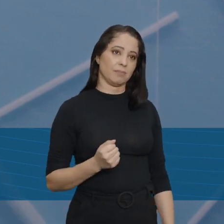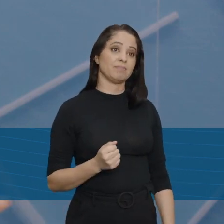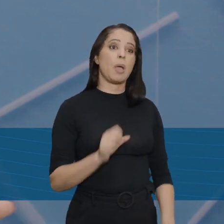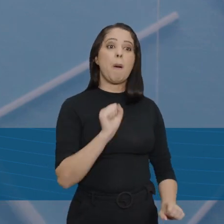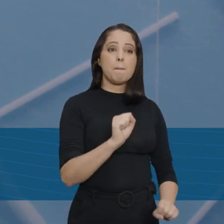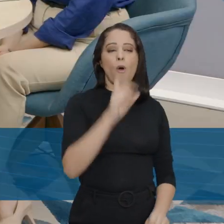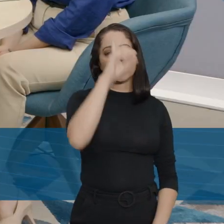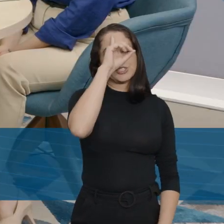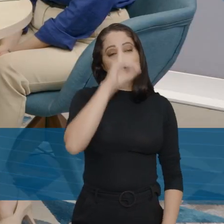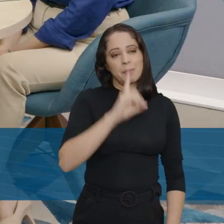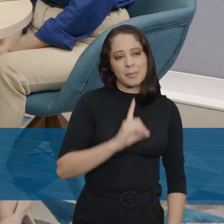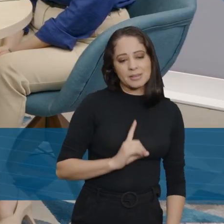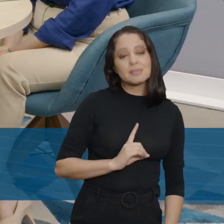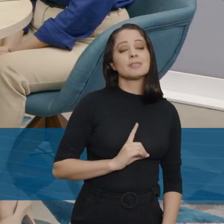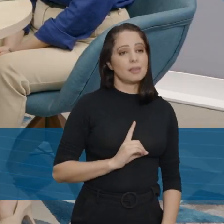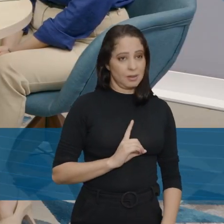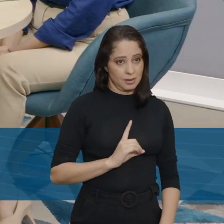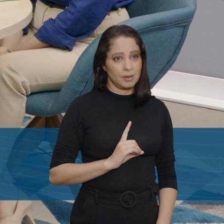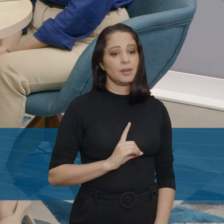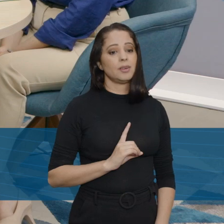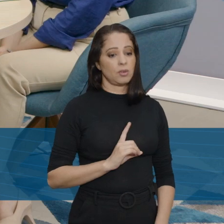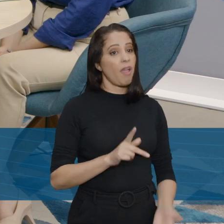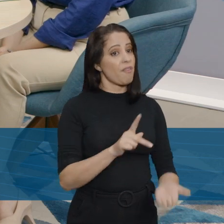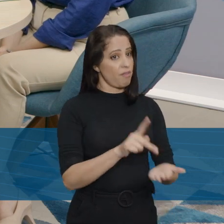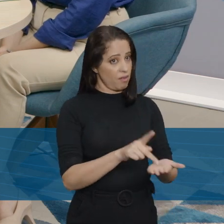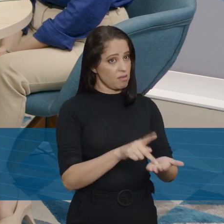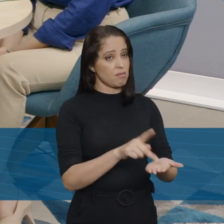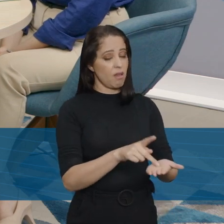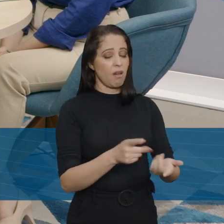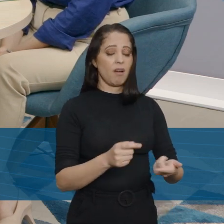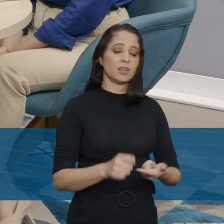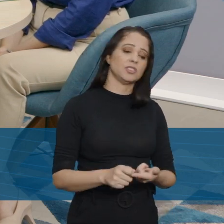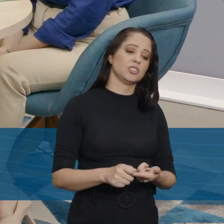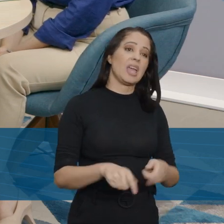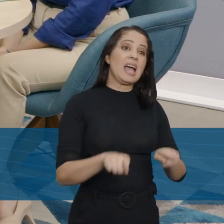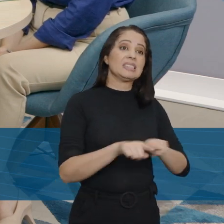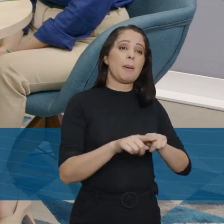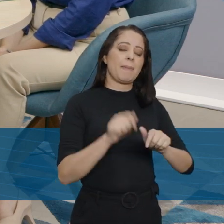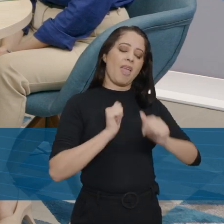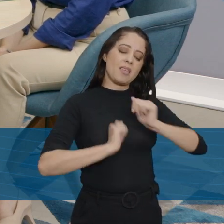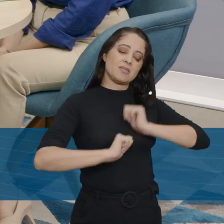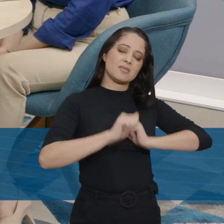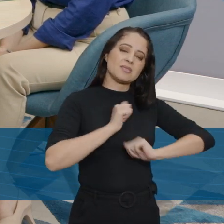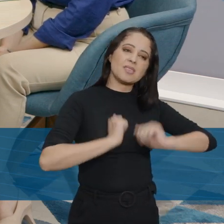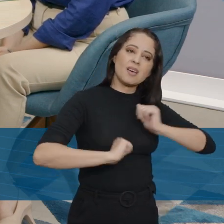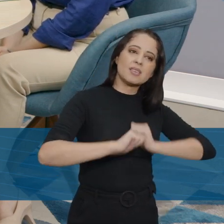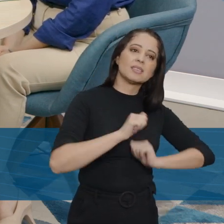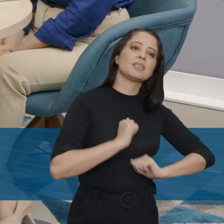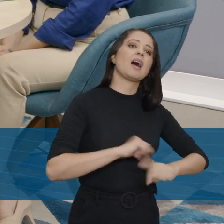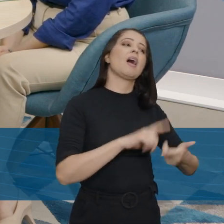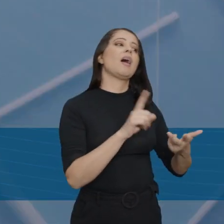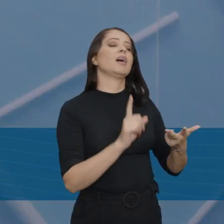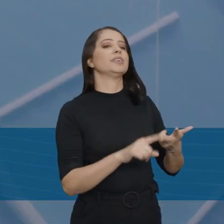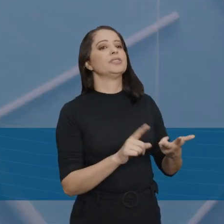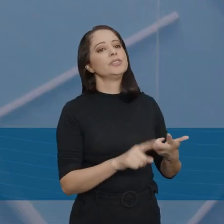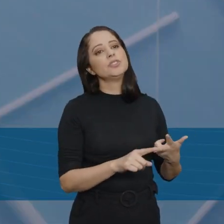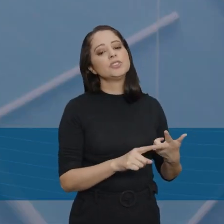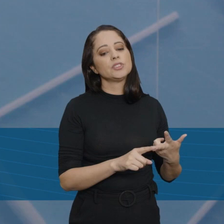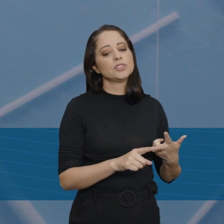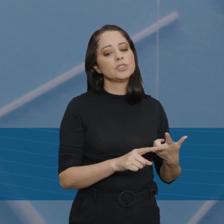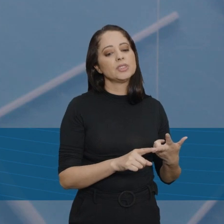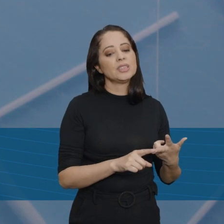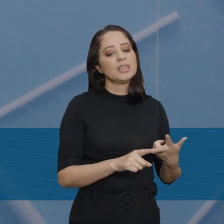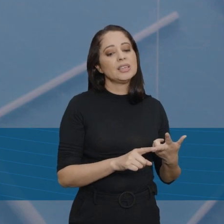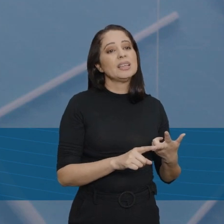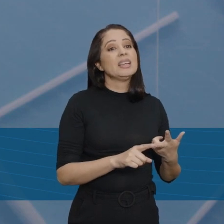famosa depressão, como vem sendo vinculado, e é verdade, sintomas de ansiedade.